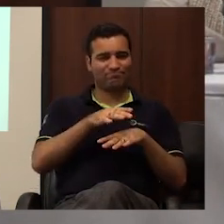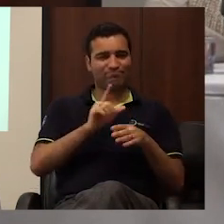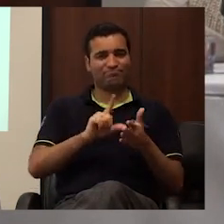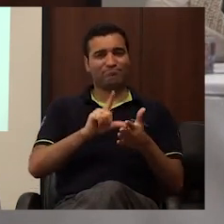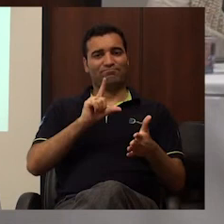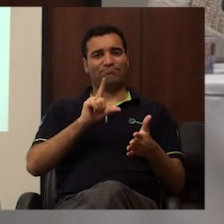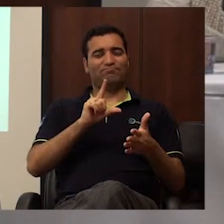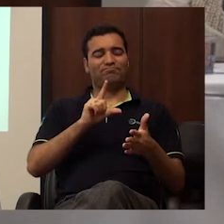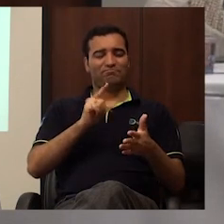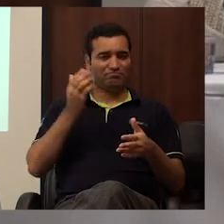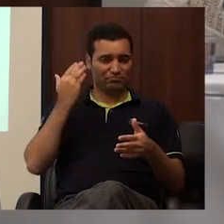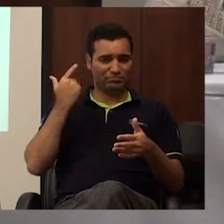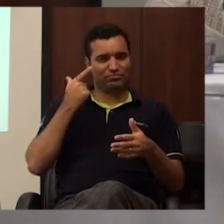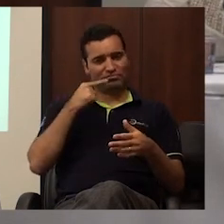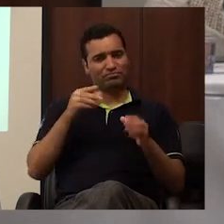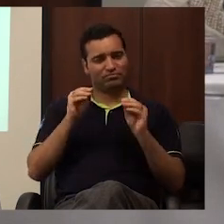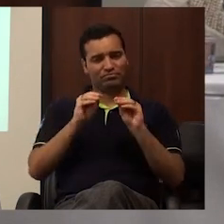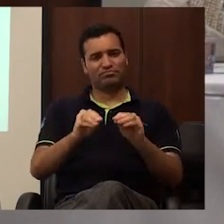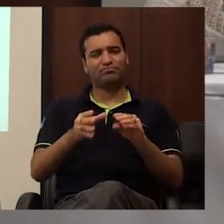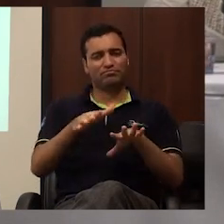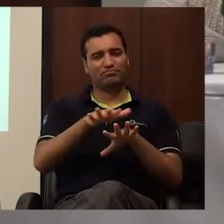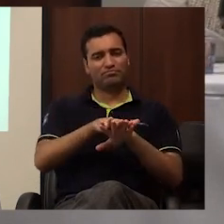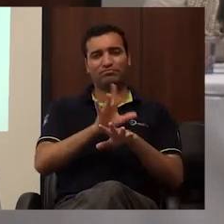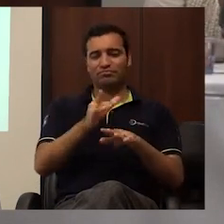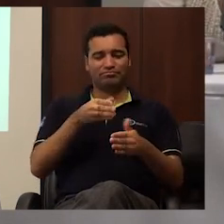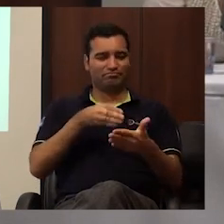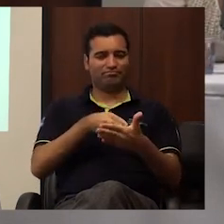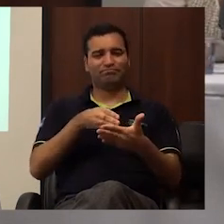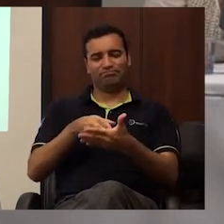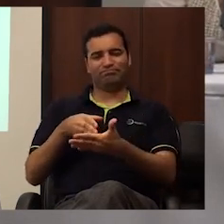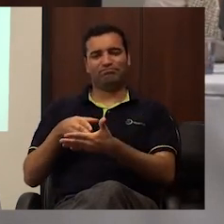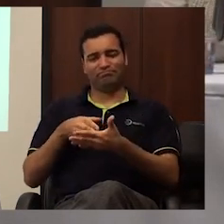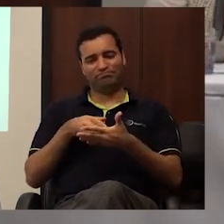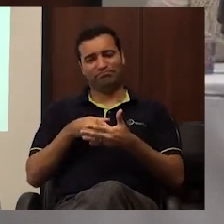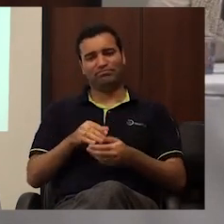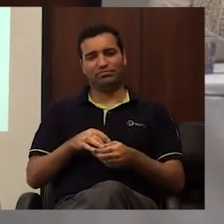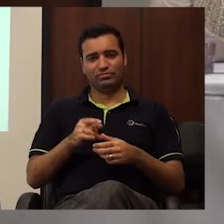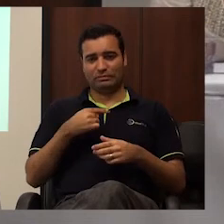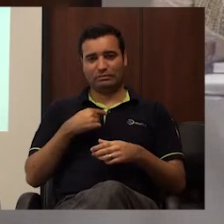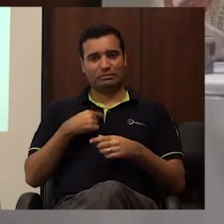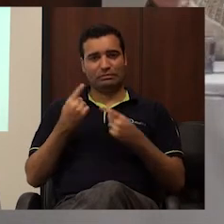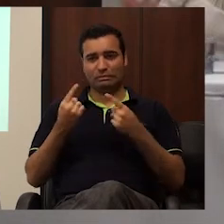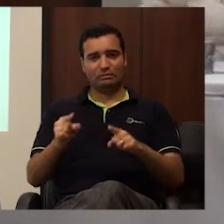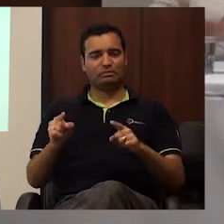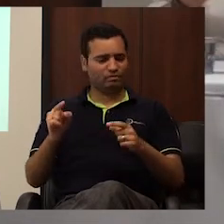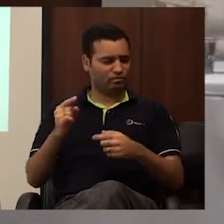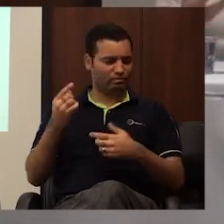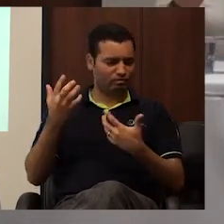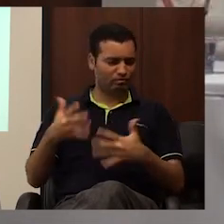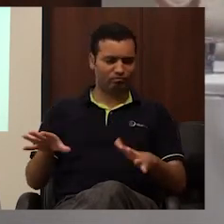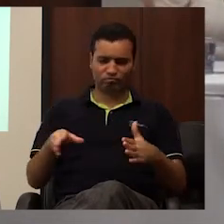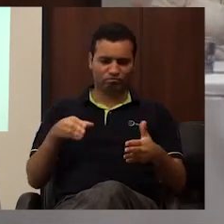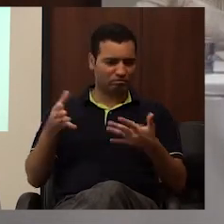foi implantada e... Não sou contra, pelo contrário, acho que ninguém, em sã consciência, seria contra